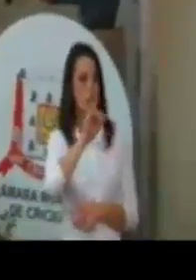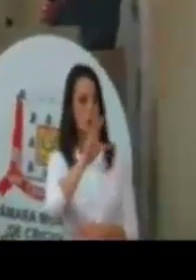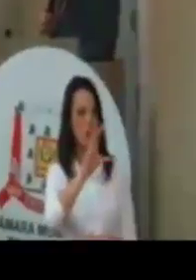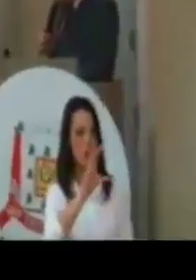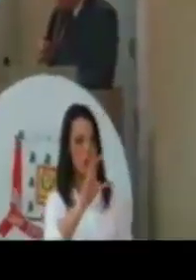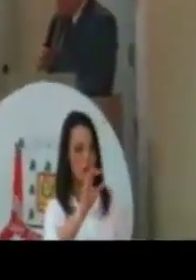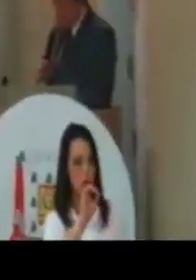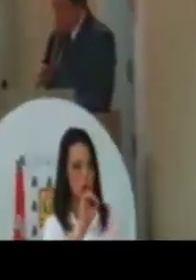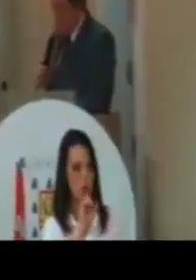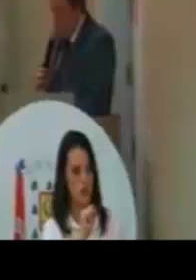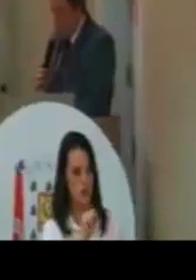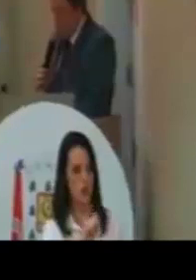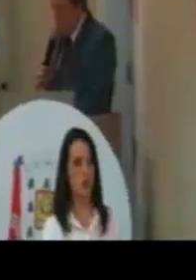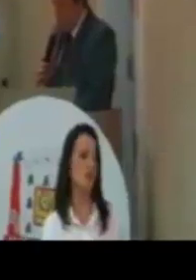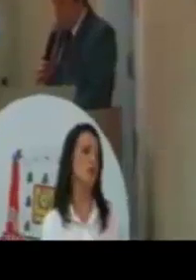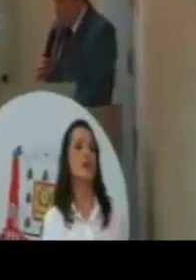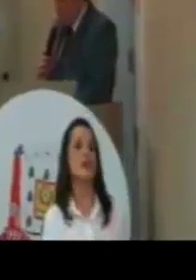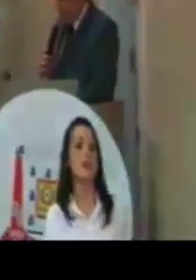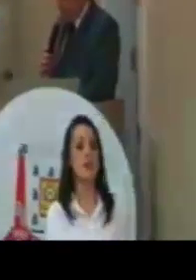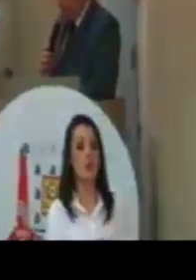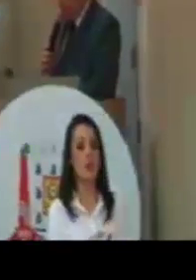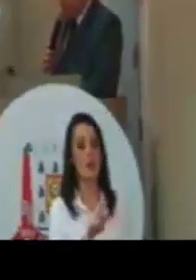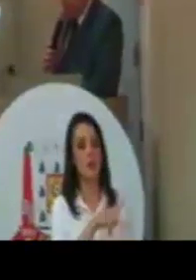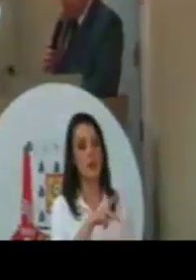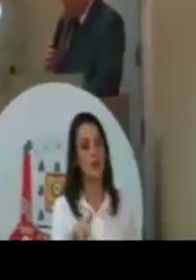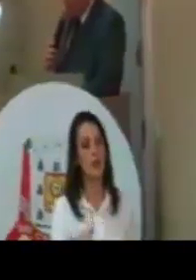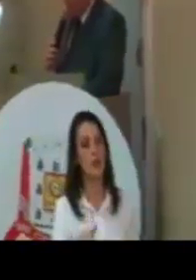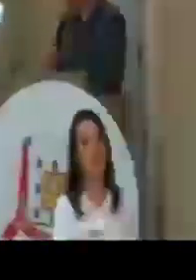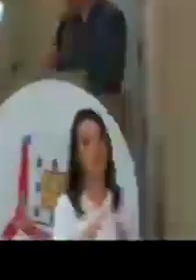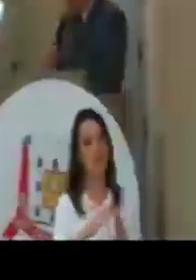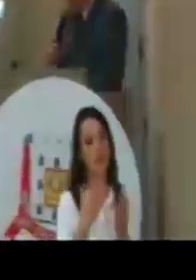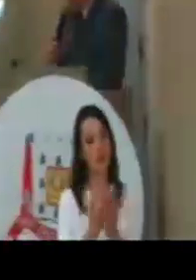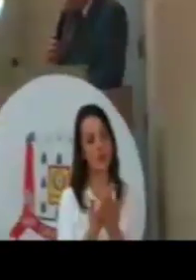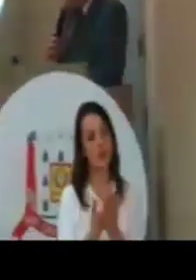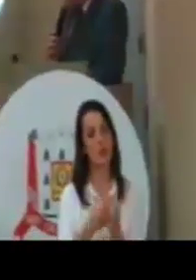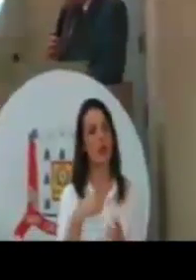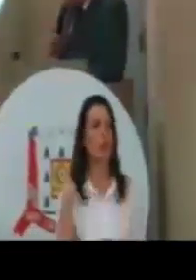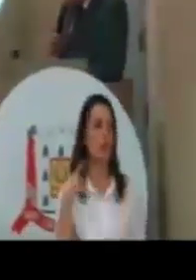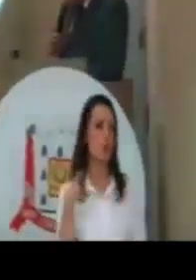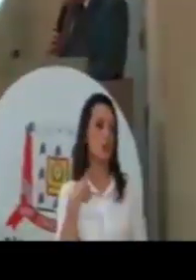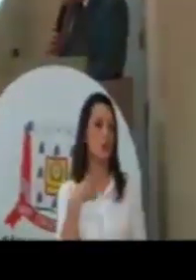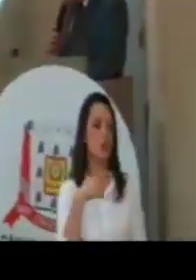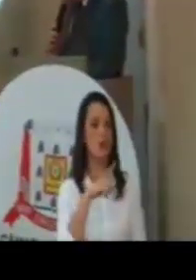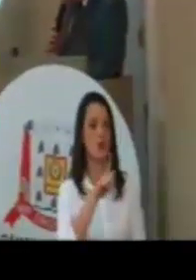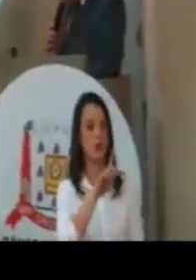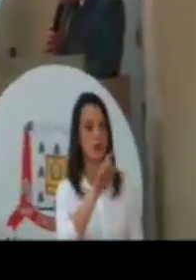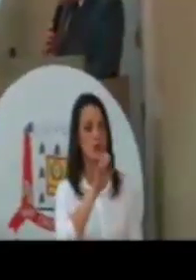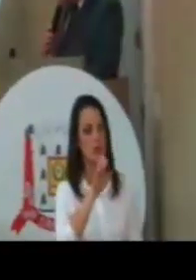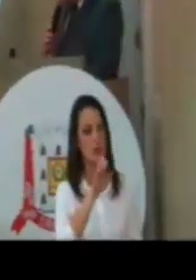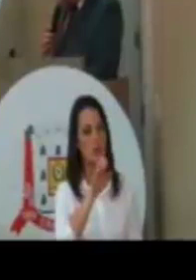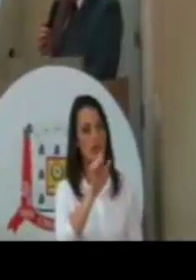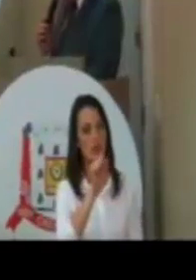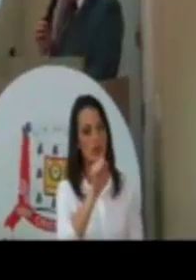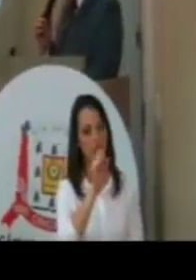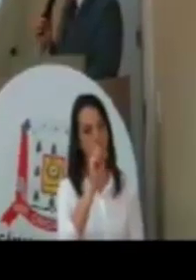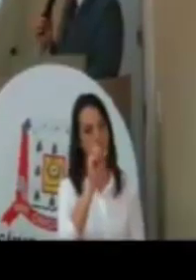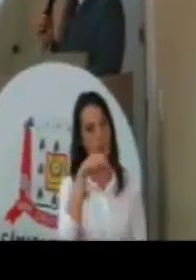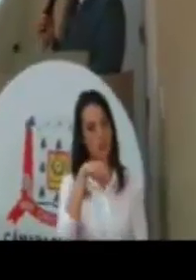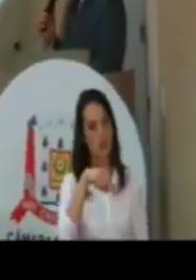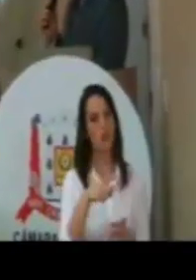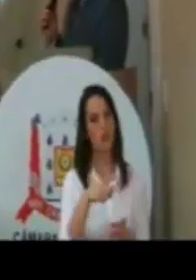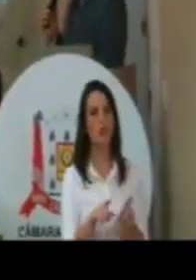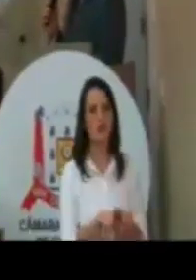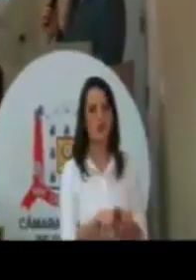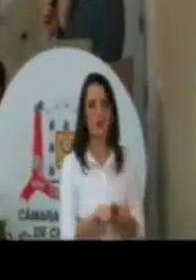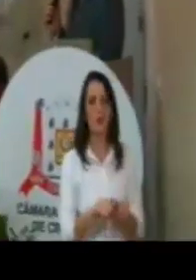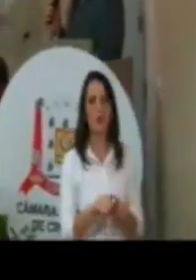uma homenagem ao deputado Lício Mauro da Silveira. O presidente da Escola do Legislativo é o deputado Gelson Merizio. E o deputado José